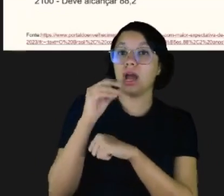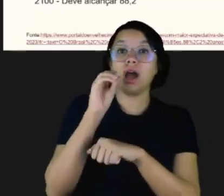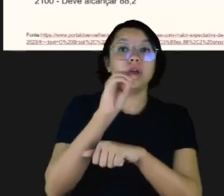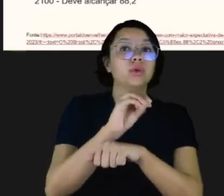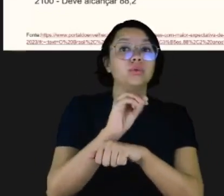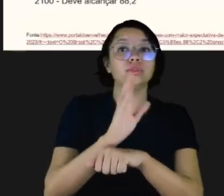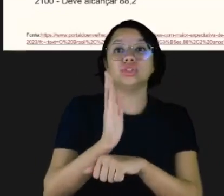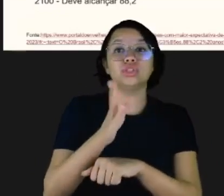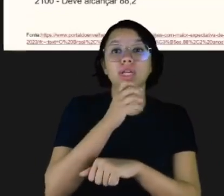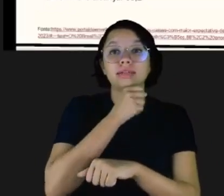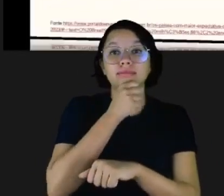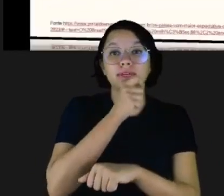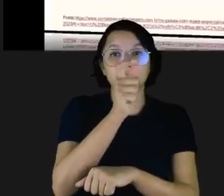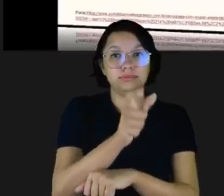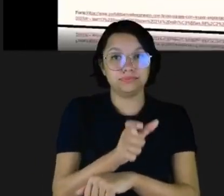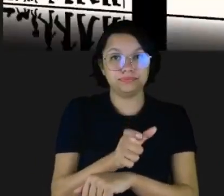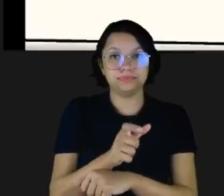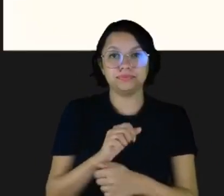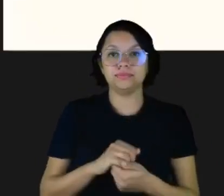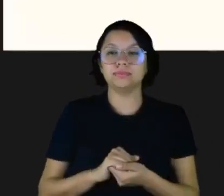que já estão lá nessa fase.